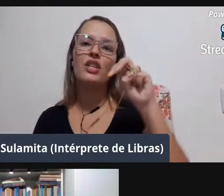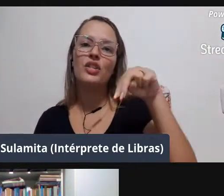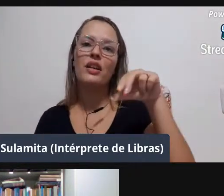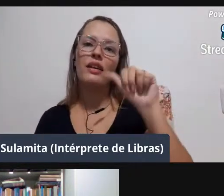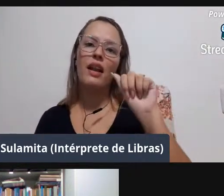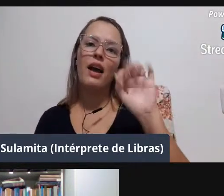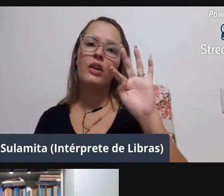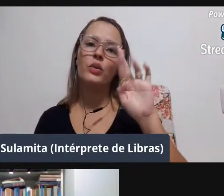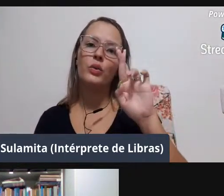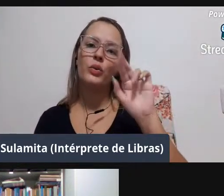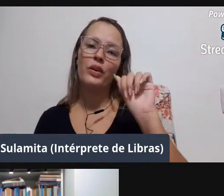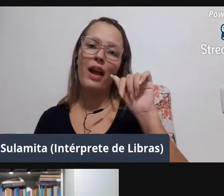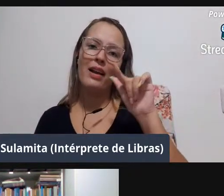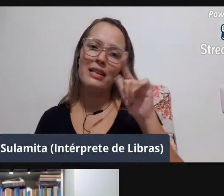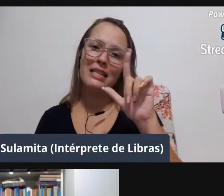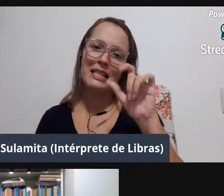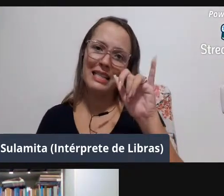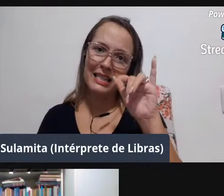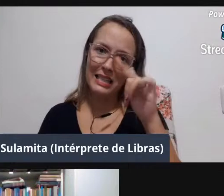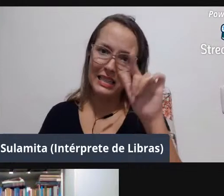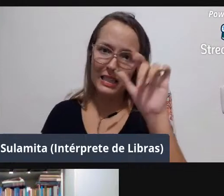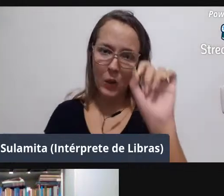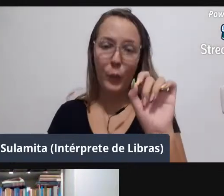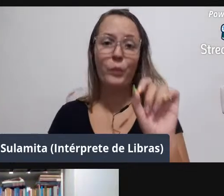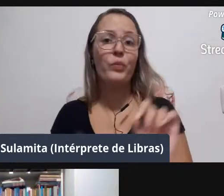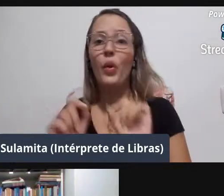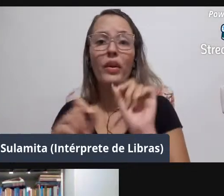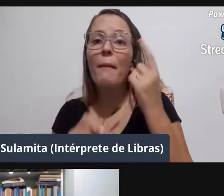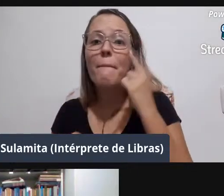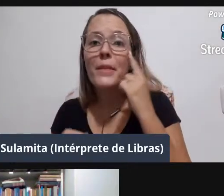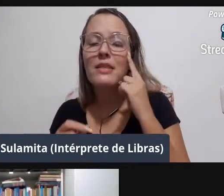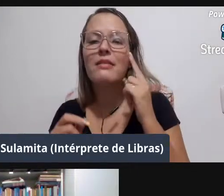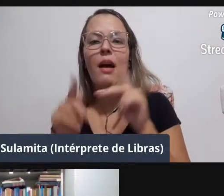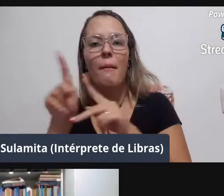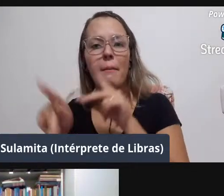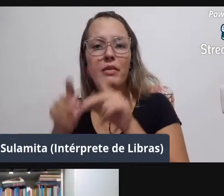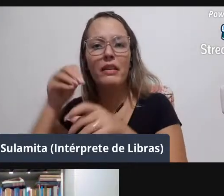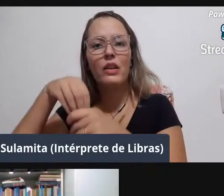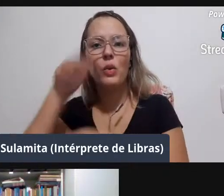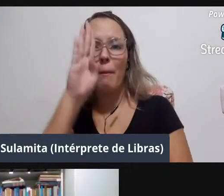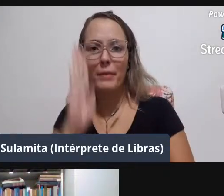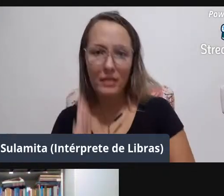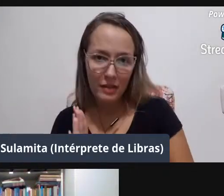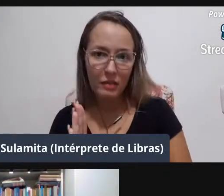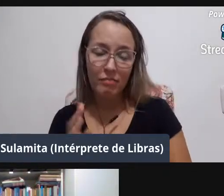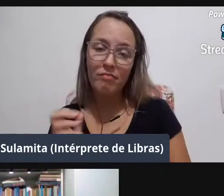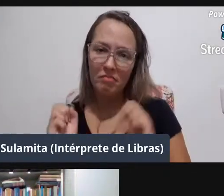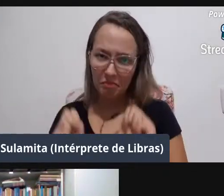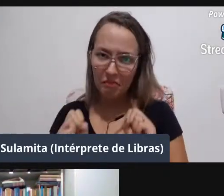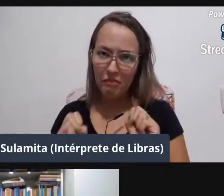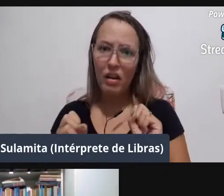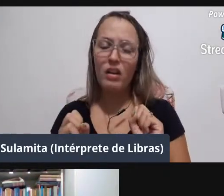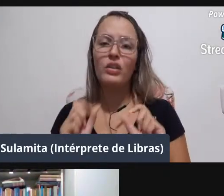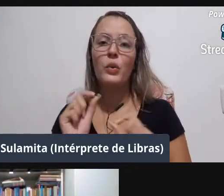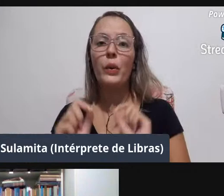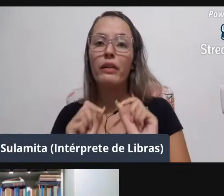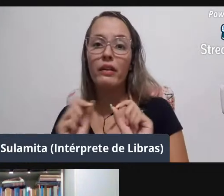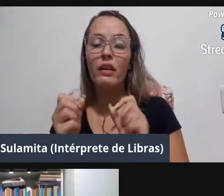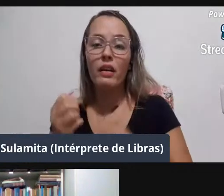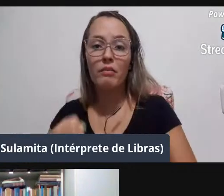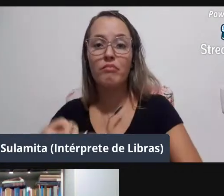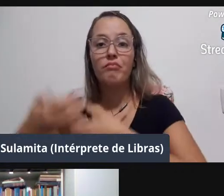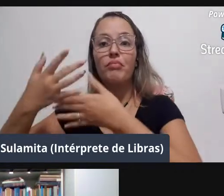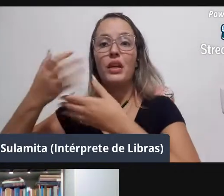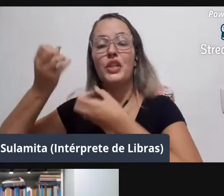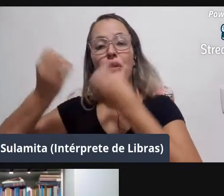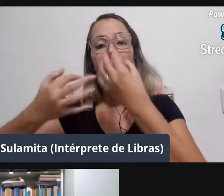né, a história da educação dessas populações no Brasil em específico, né? Então, se você puder tecer mais algumas considerações, não